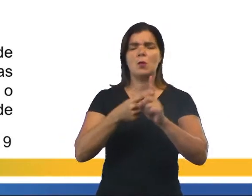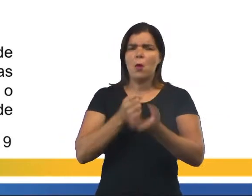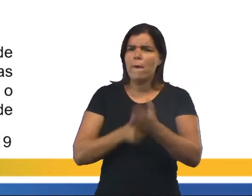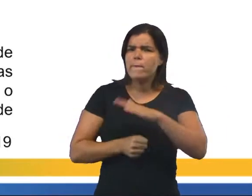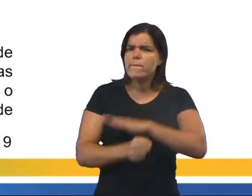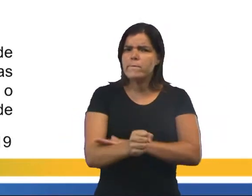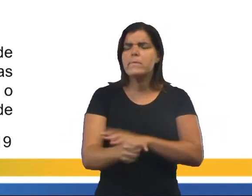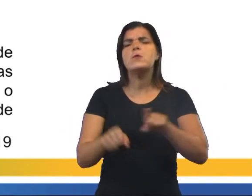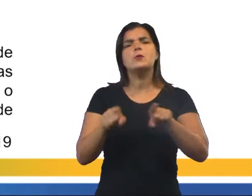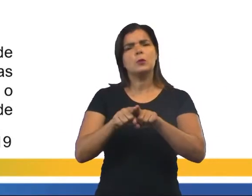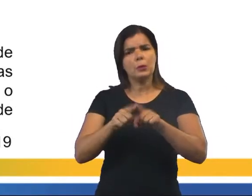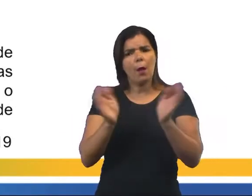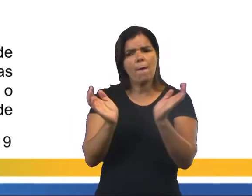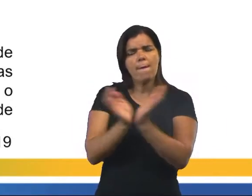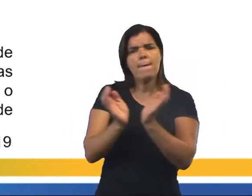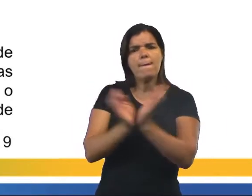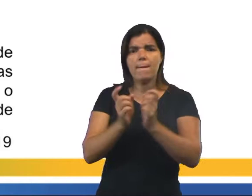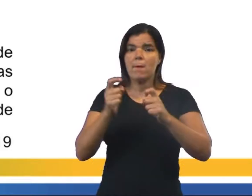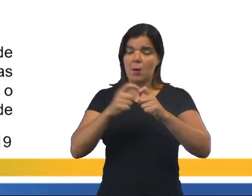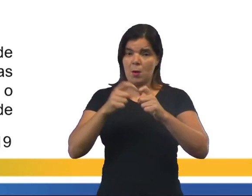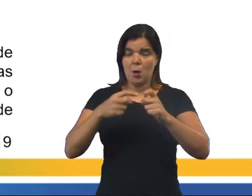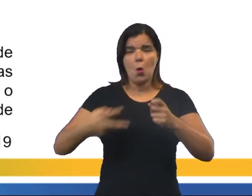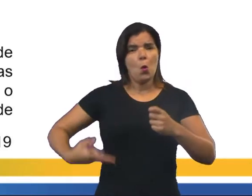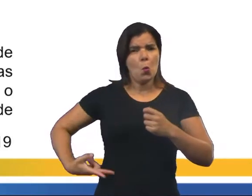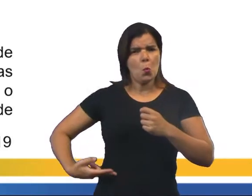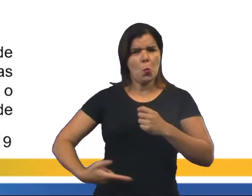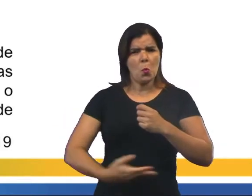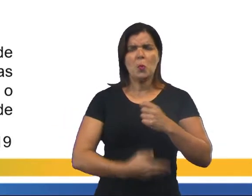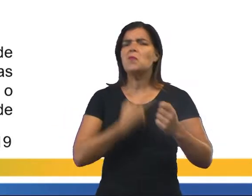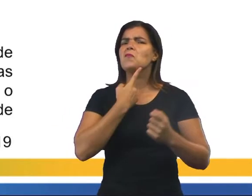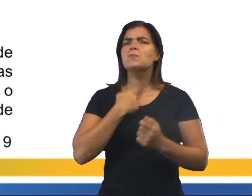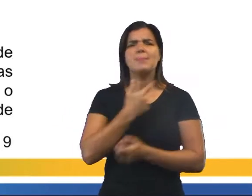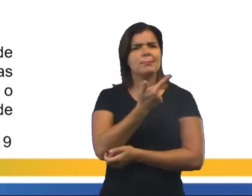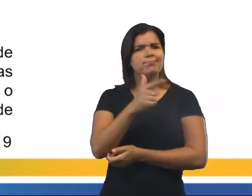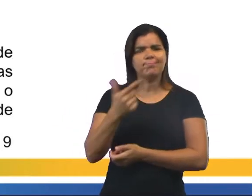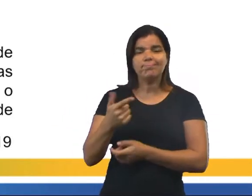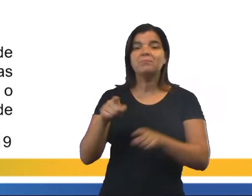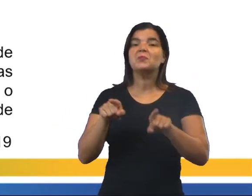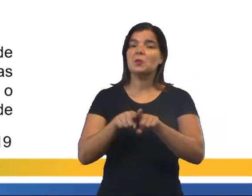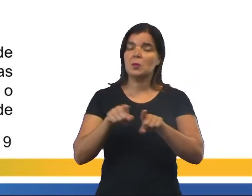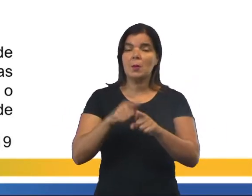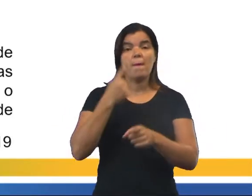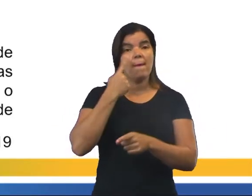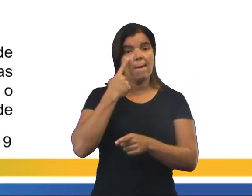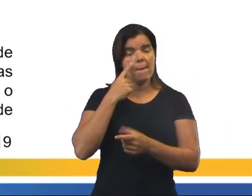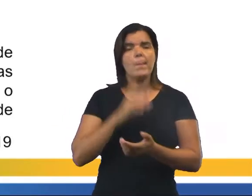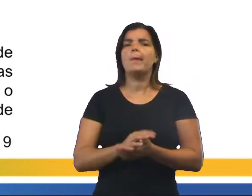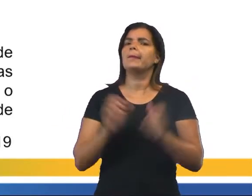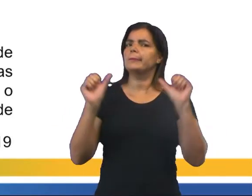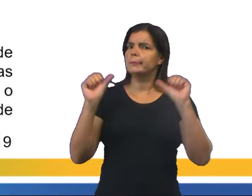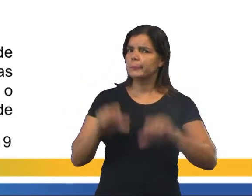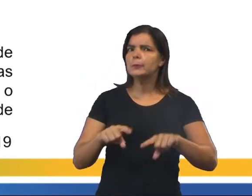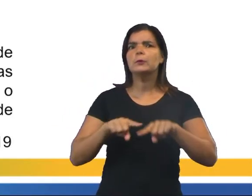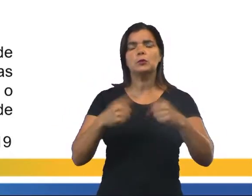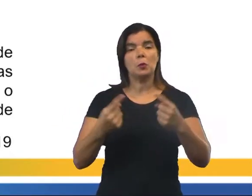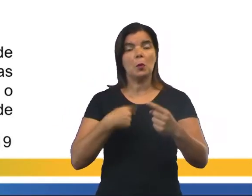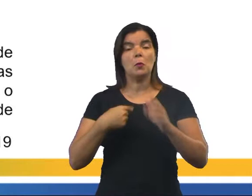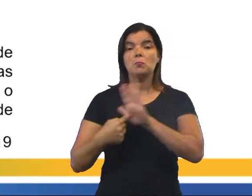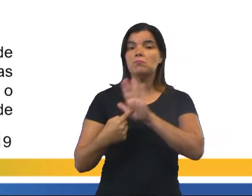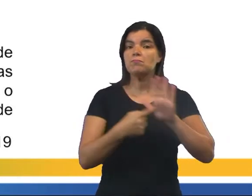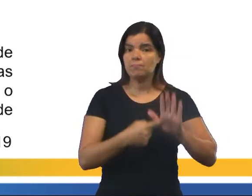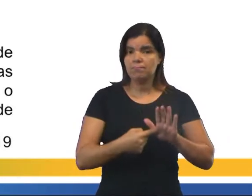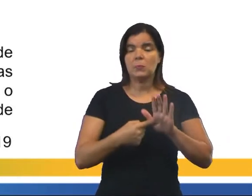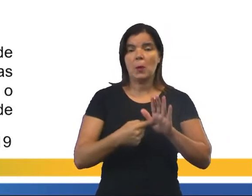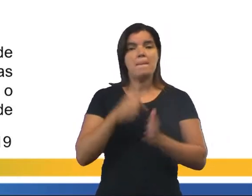pela equipe de saúde a realizar uma cesariana contra sua vontade? Dizem ser um caso extremo, escandalizado